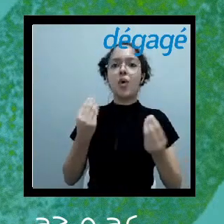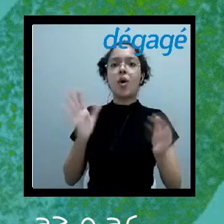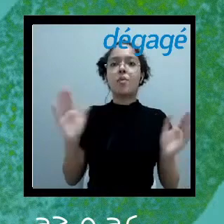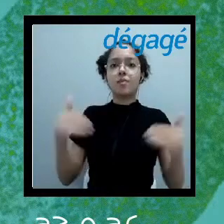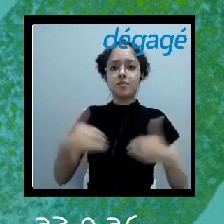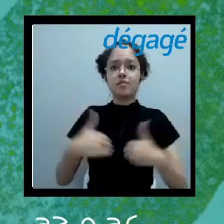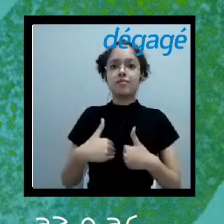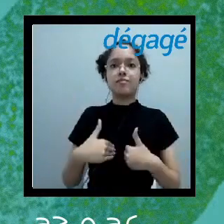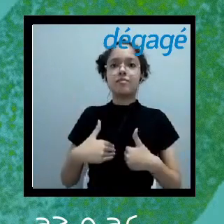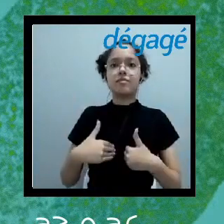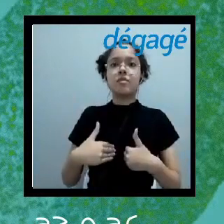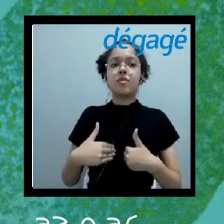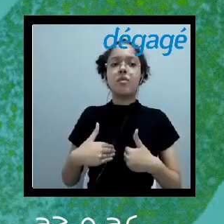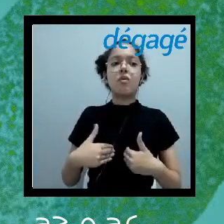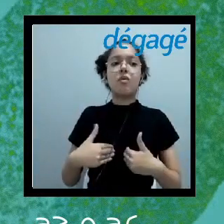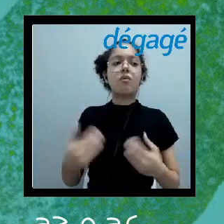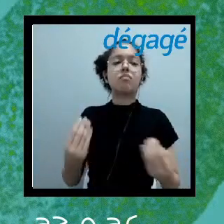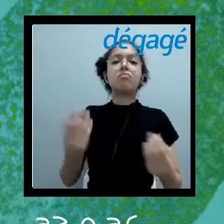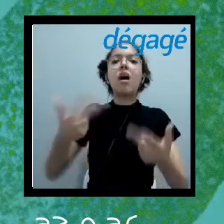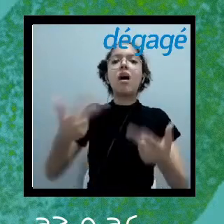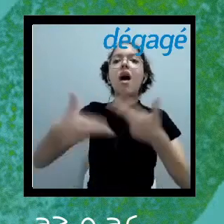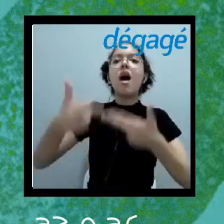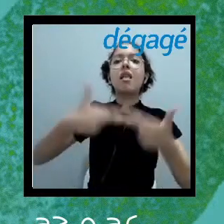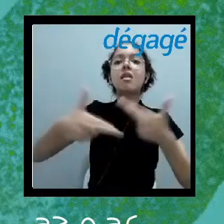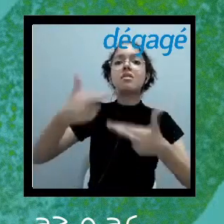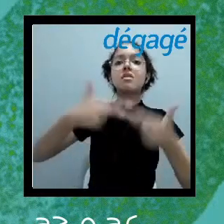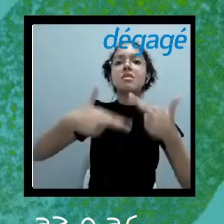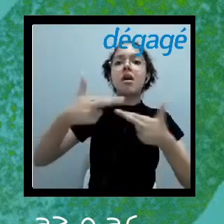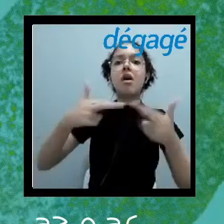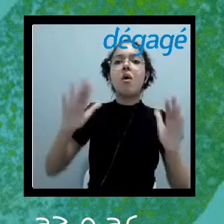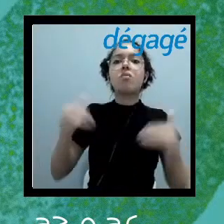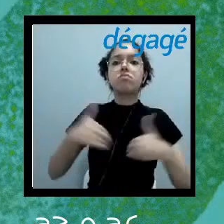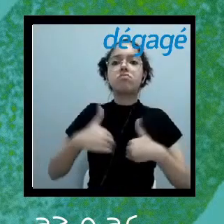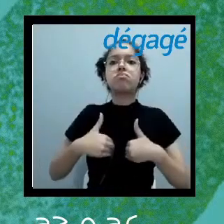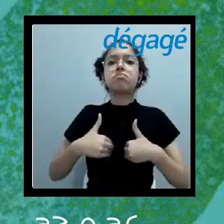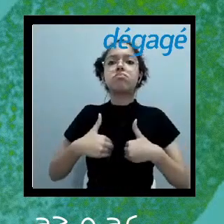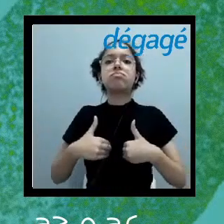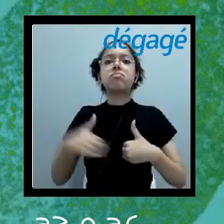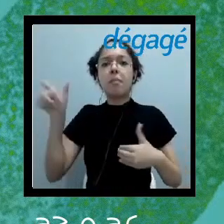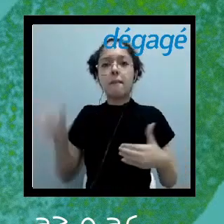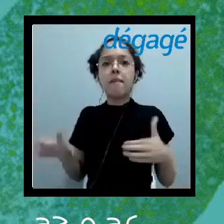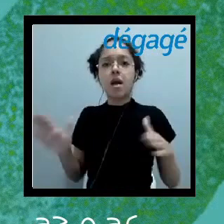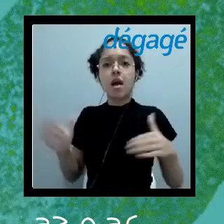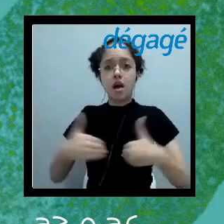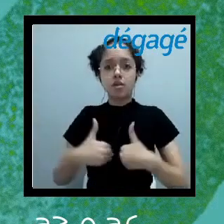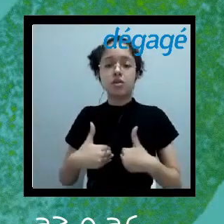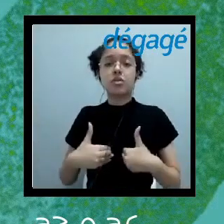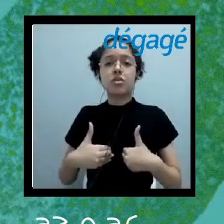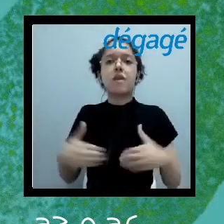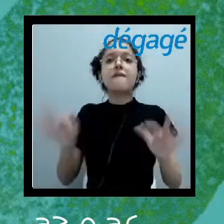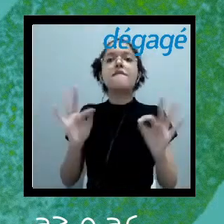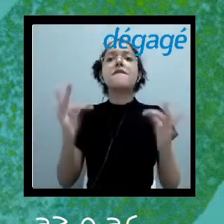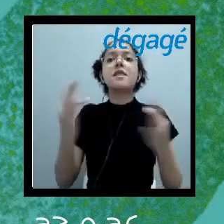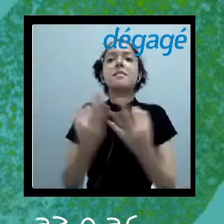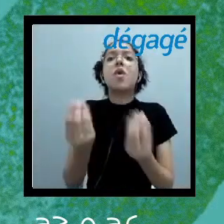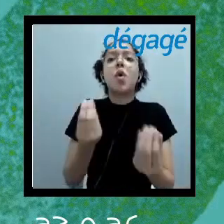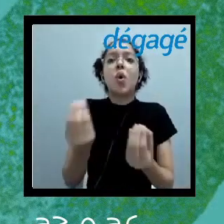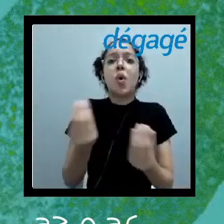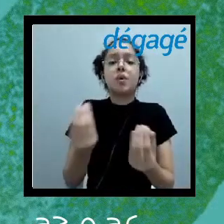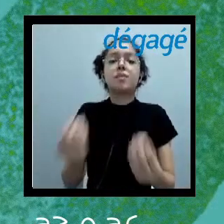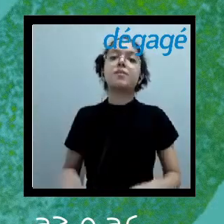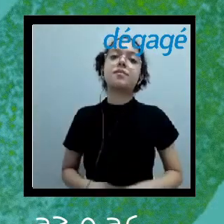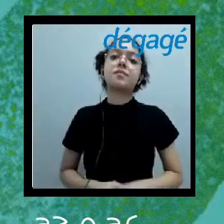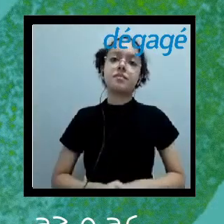o problema é que só era um. Ela estava reclamando que tinha que ter mais personagens. Mas, de fato, houve